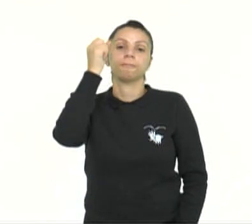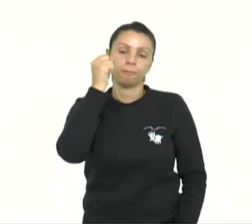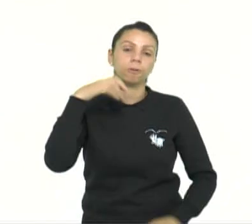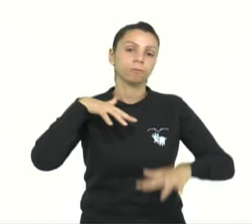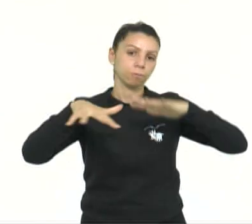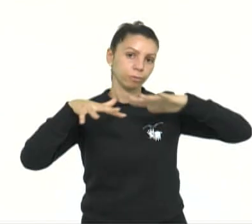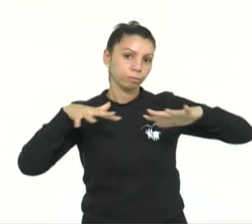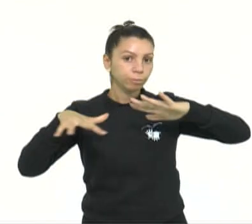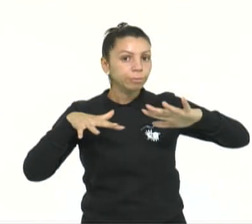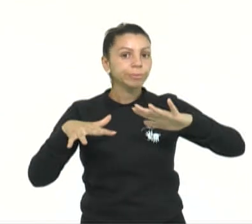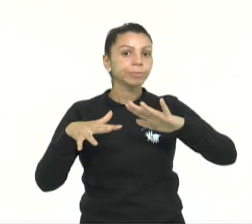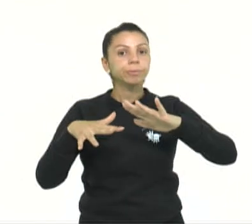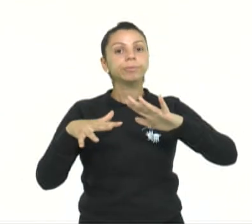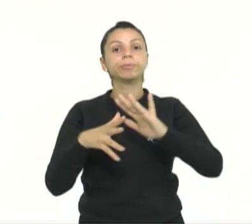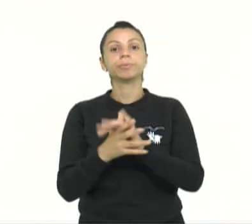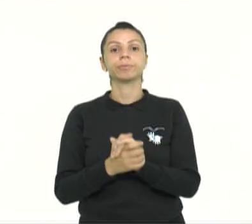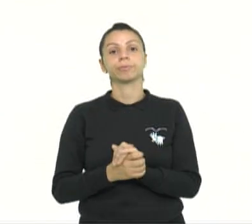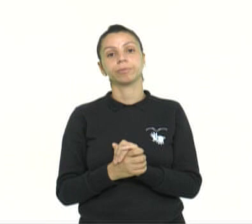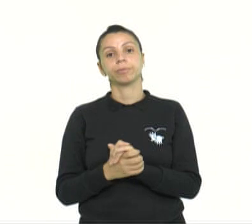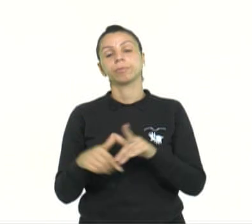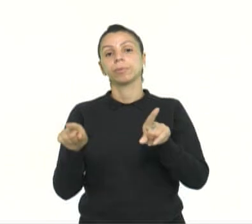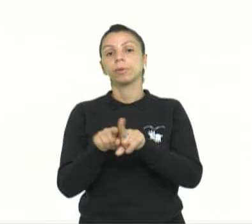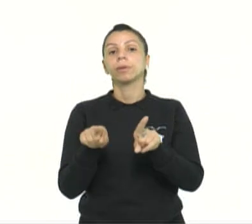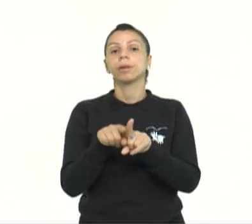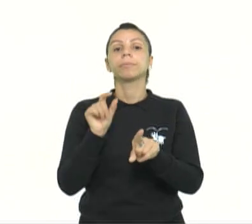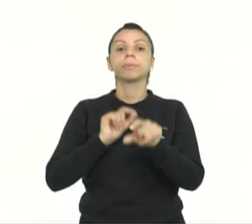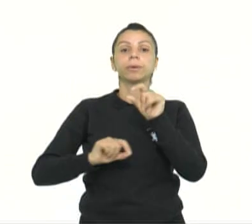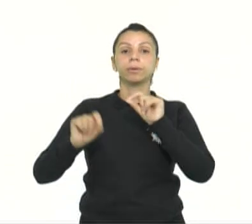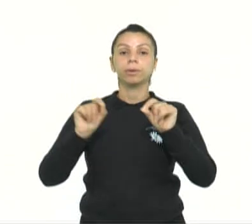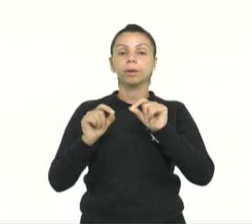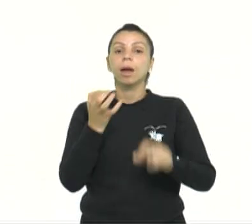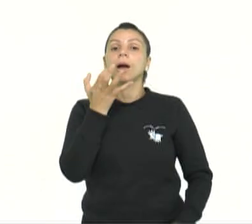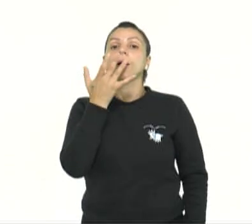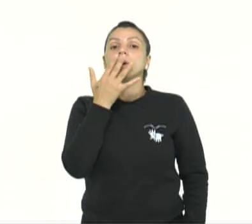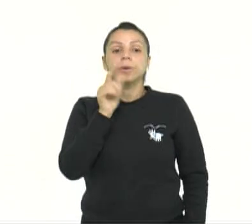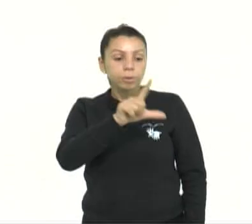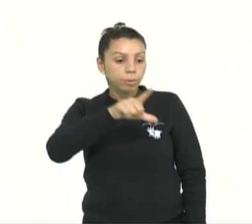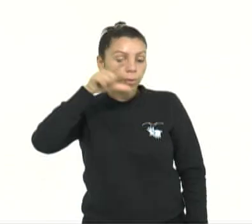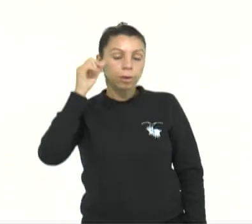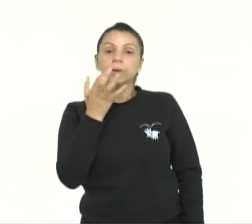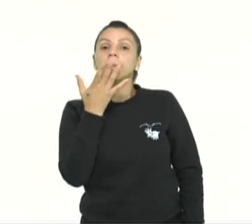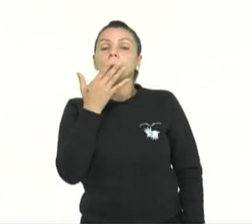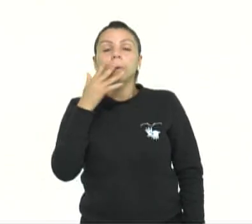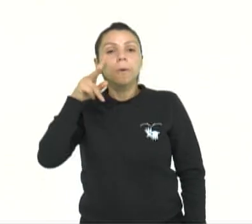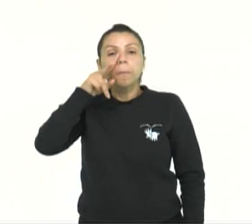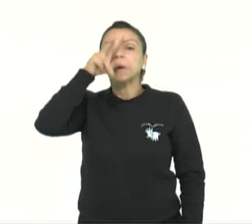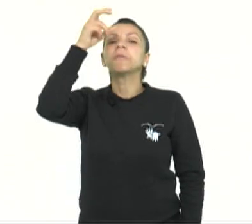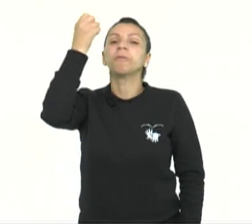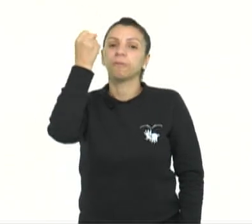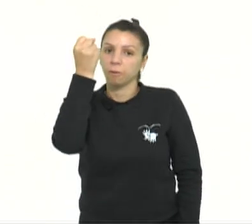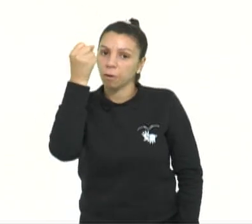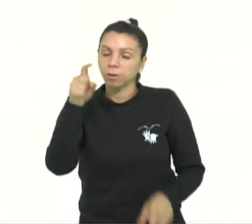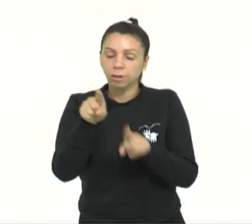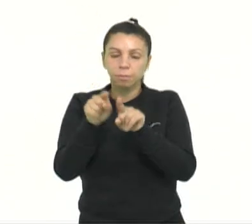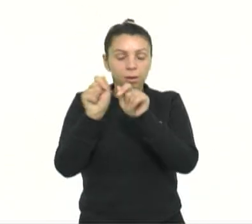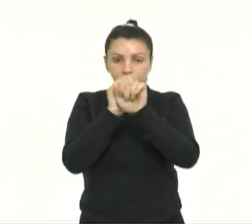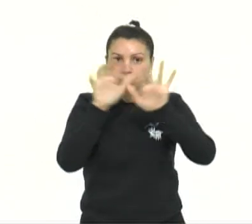movimentos. E com relação às cores, eu optei por algumas cores mais vibrantes também,